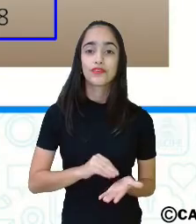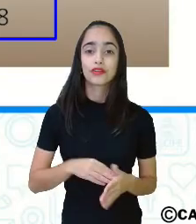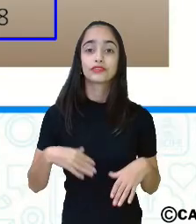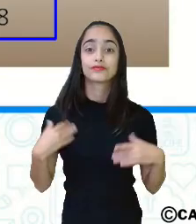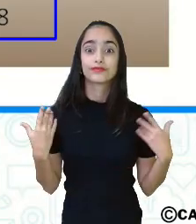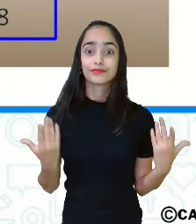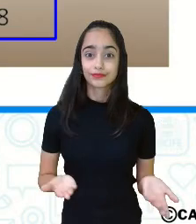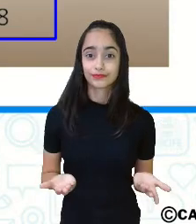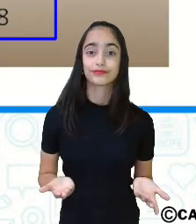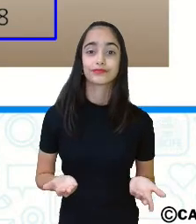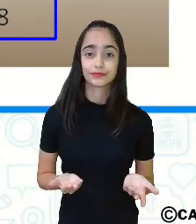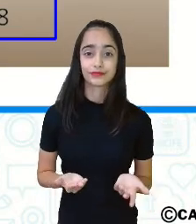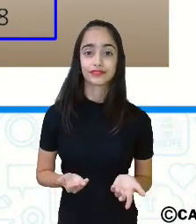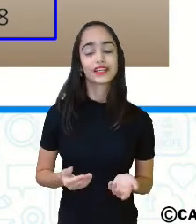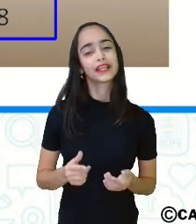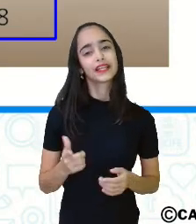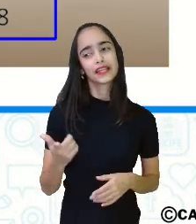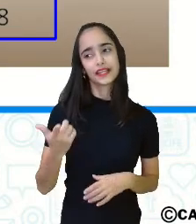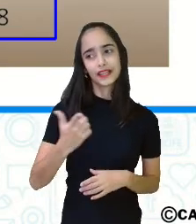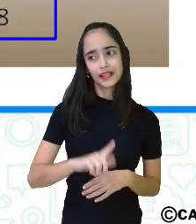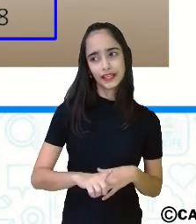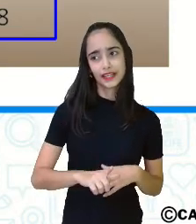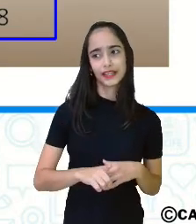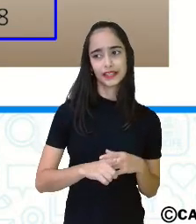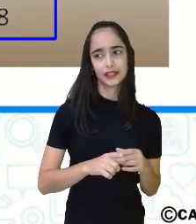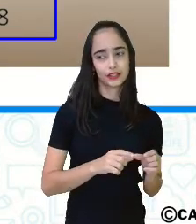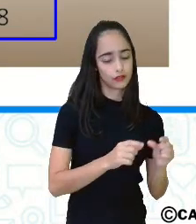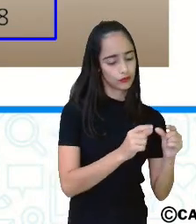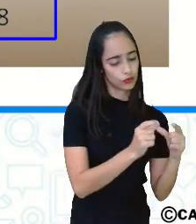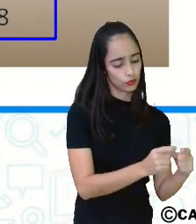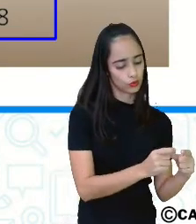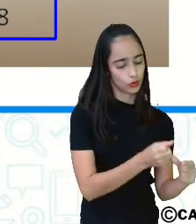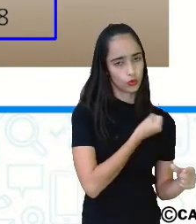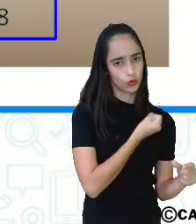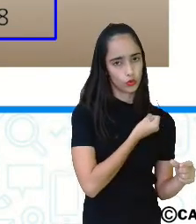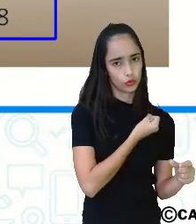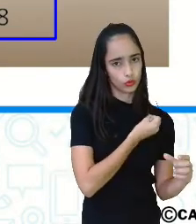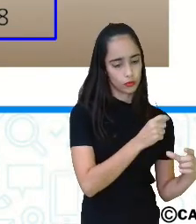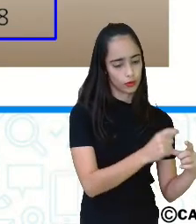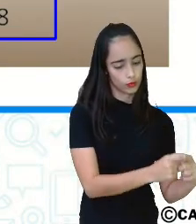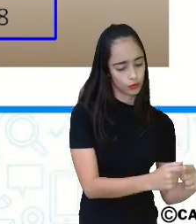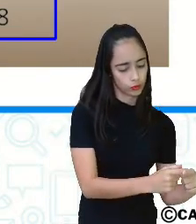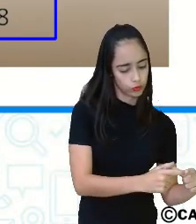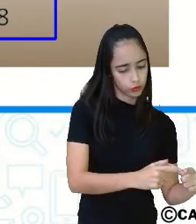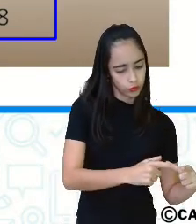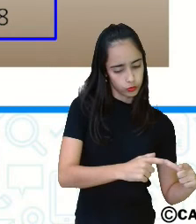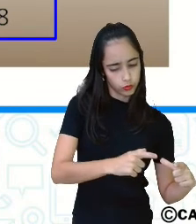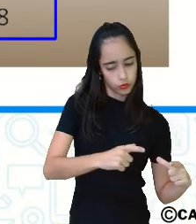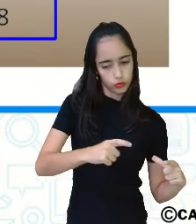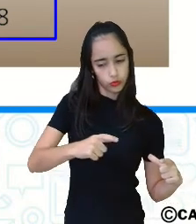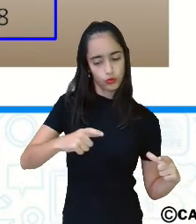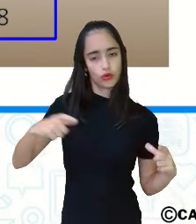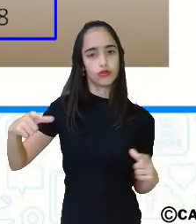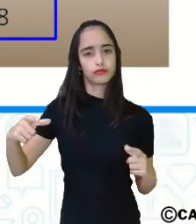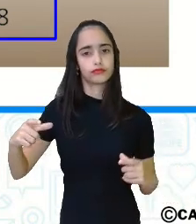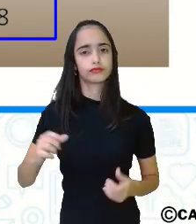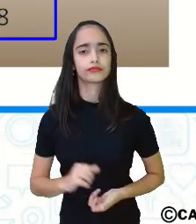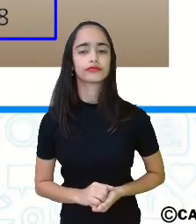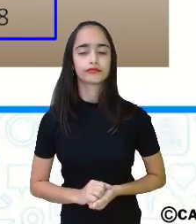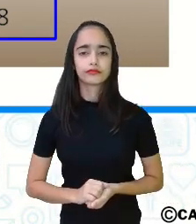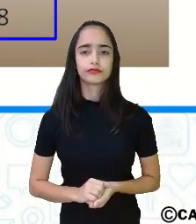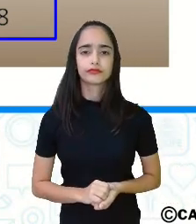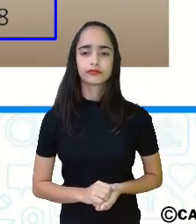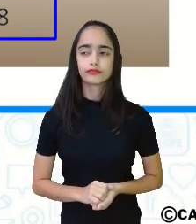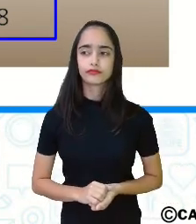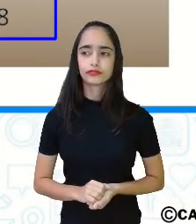Novamente na forma crescente. Viemos agora de uma forma decrescente, né? Tivemos